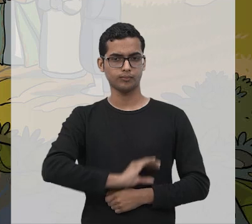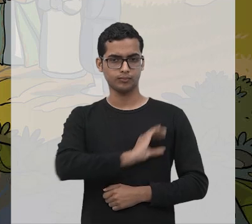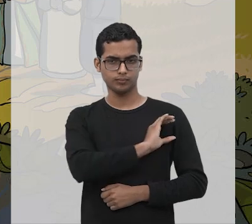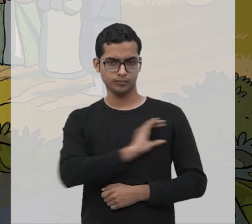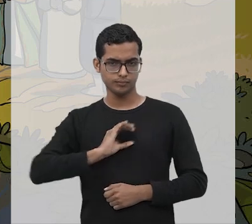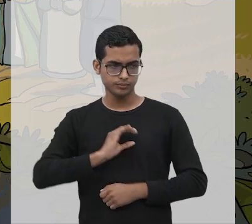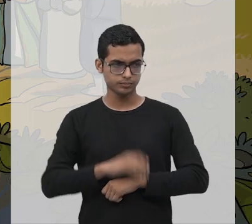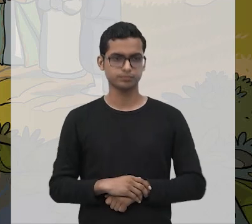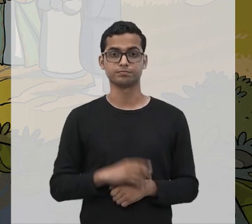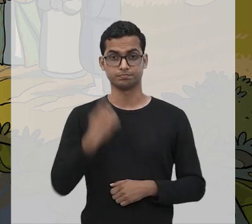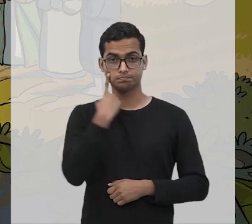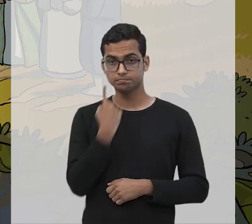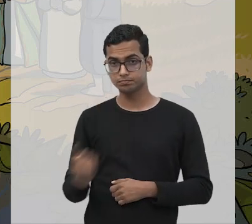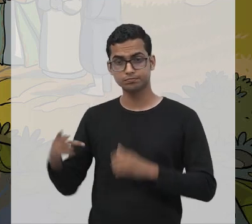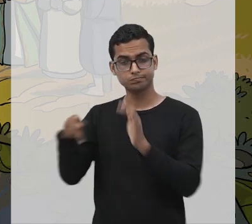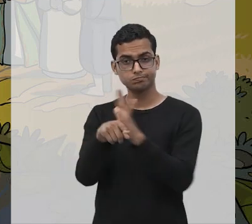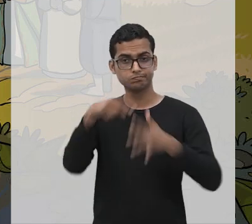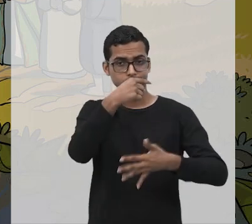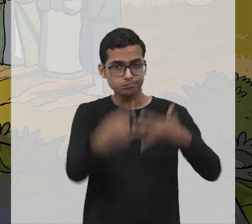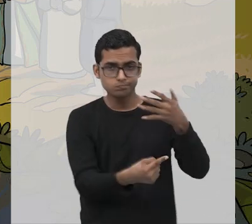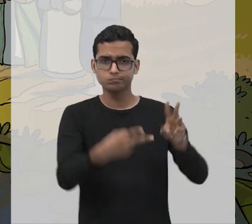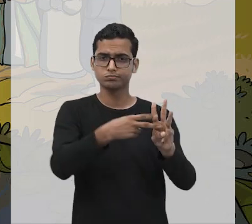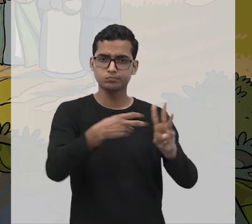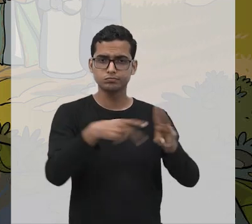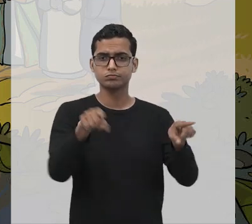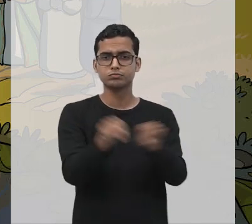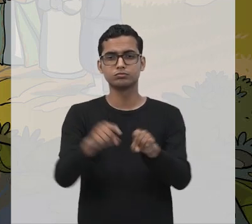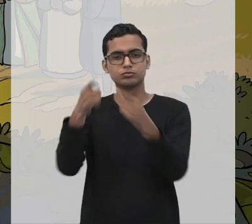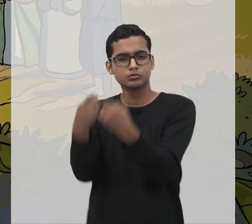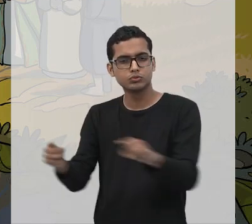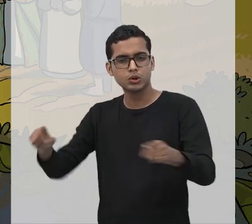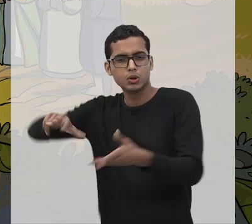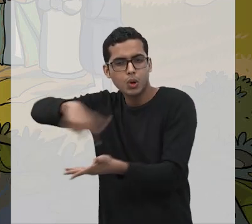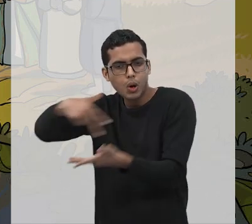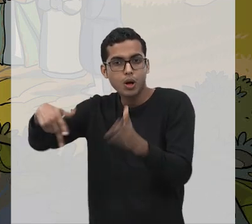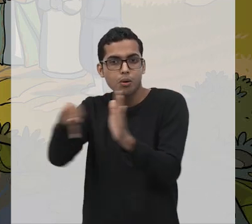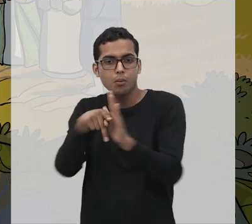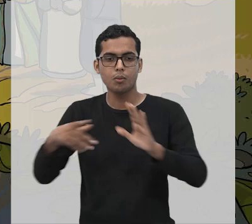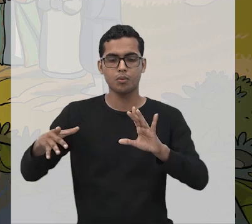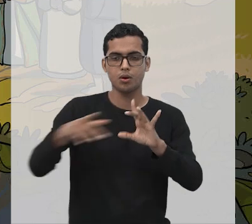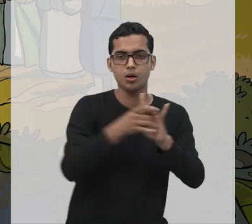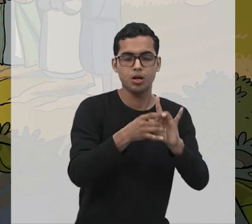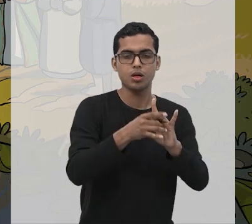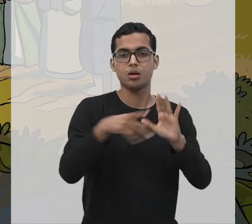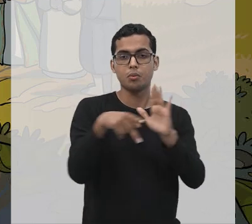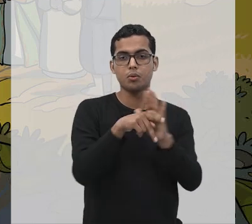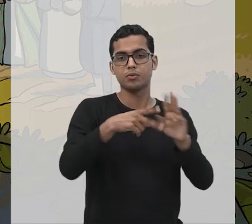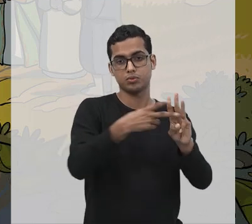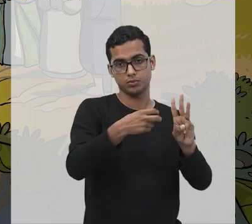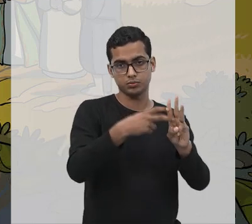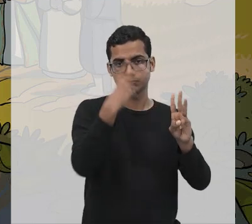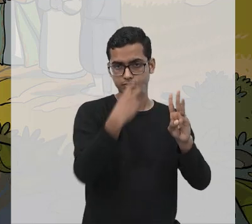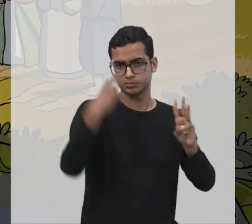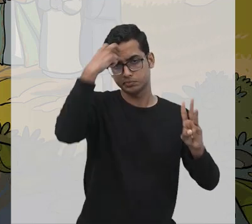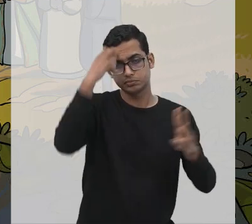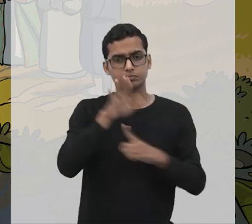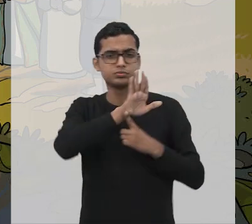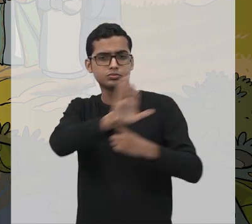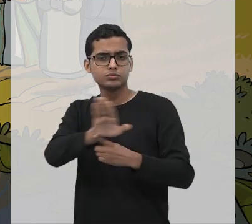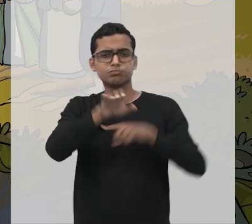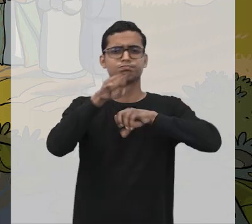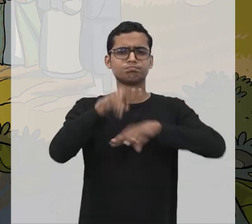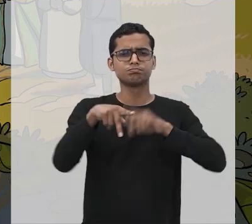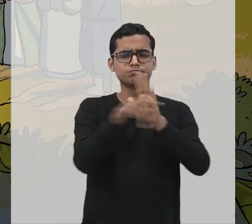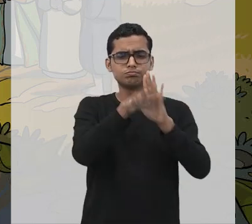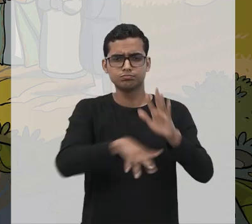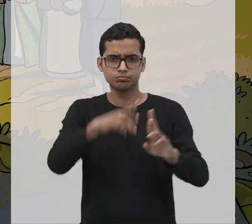elementos da cultura indígena, como música e dança, para transmitir ensinamentos religiosos. Era uma maneira